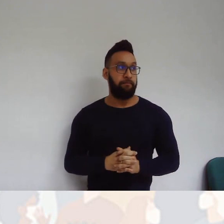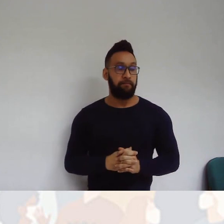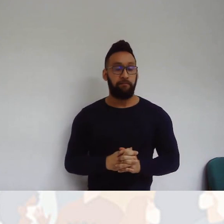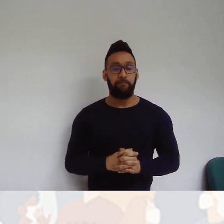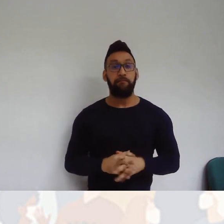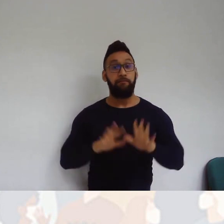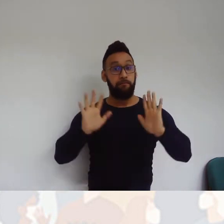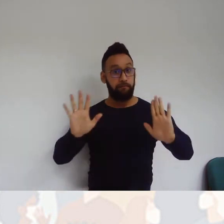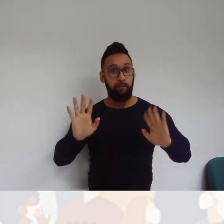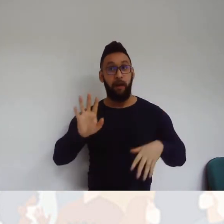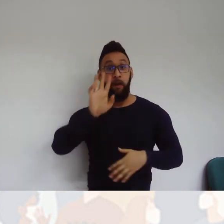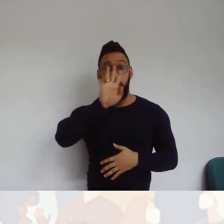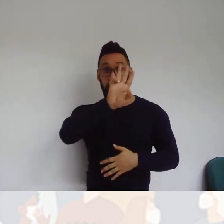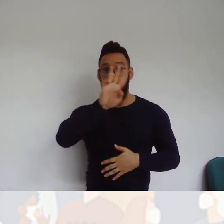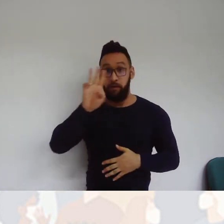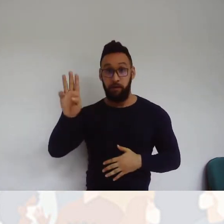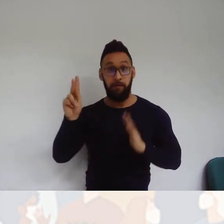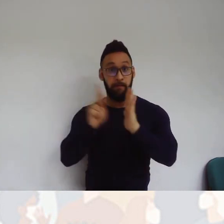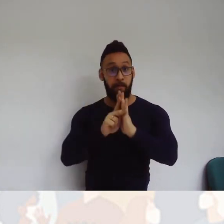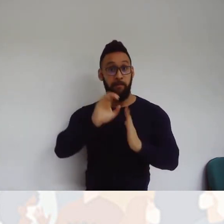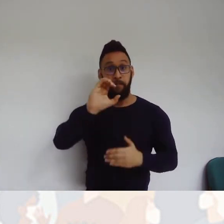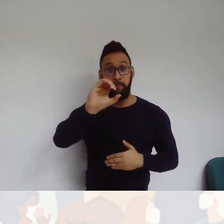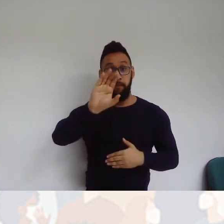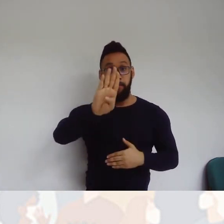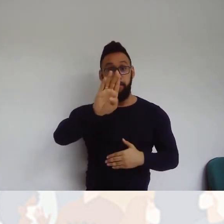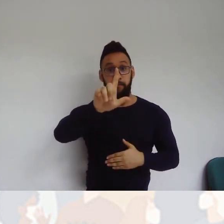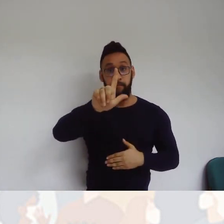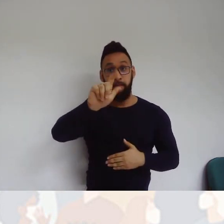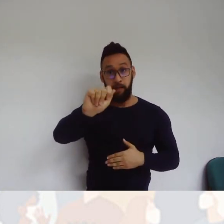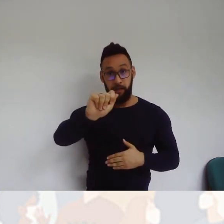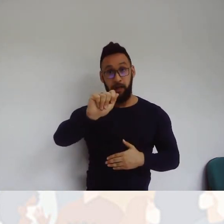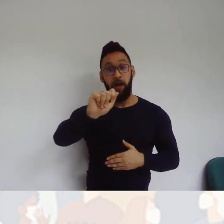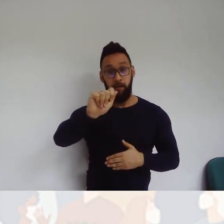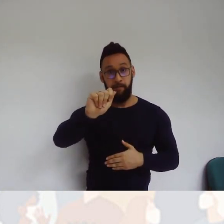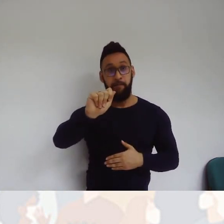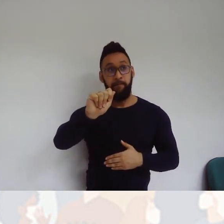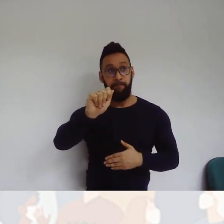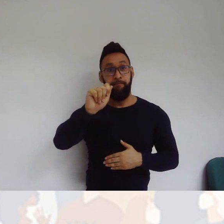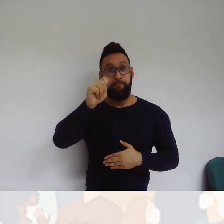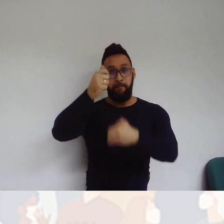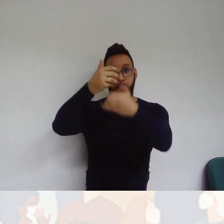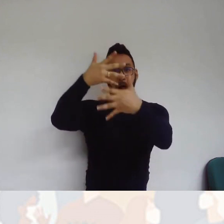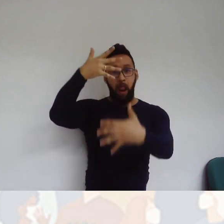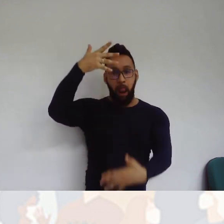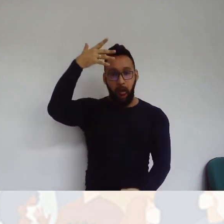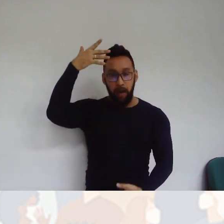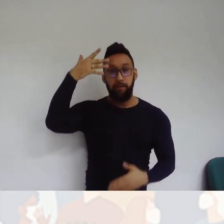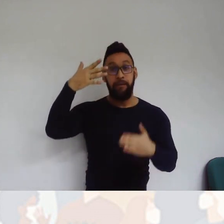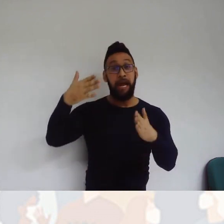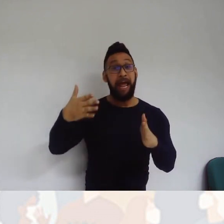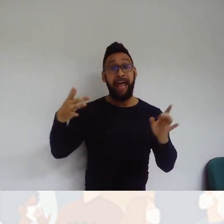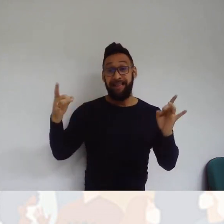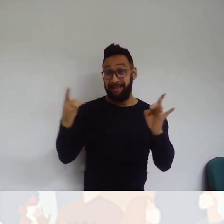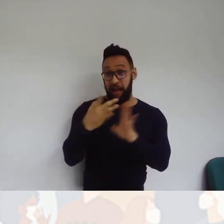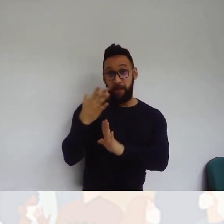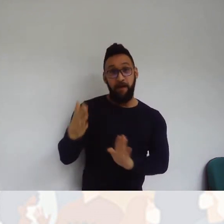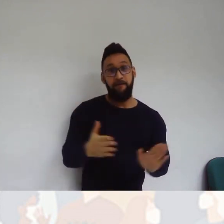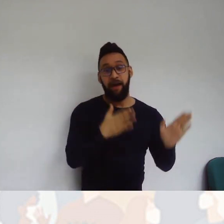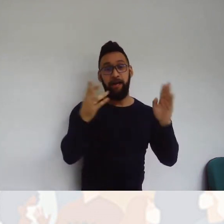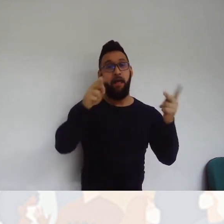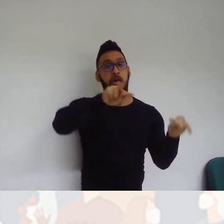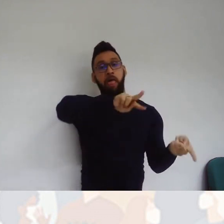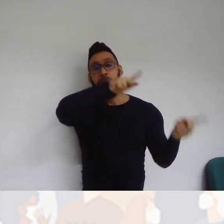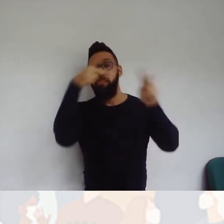Sim, no site do CBLA, não é, no momento, e depois é que elas vão para a nossa plataforma do YouTube da Lab, tá